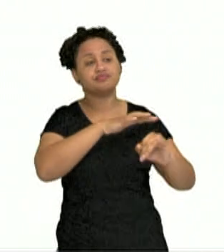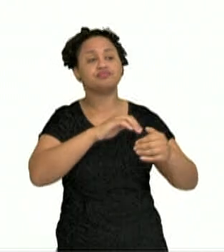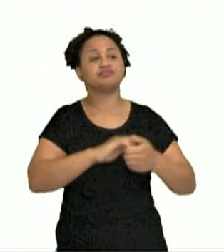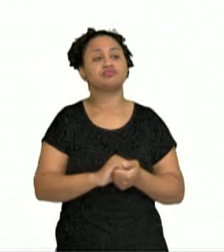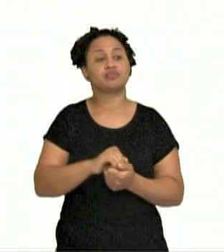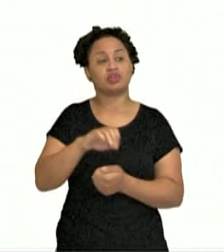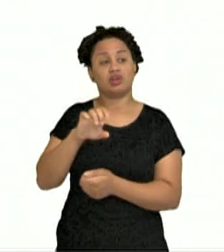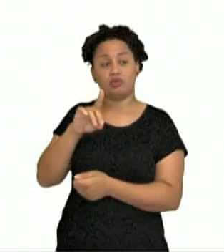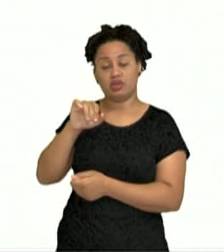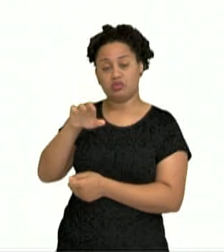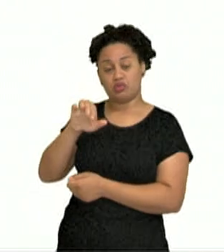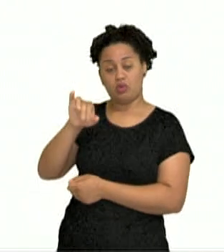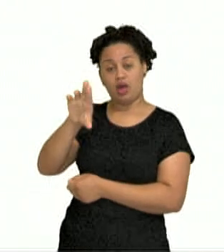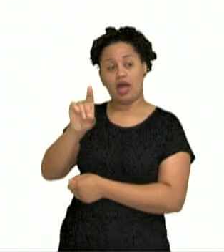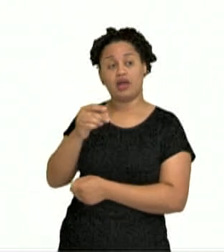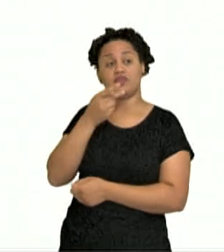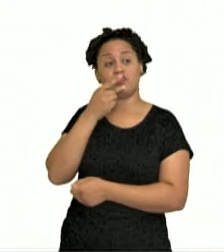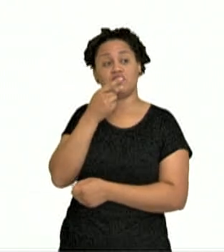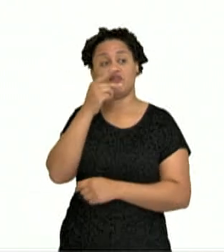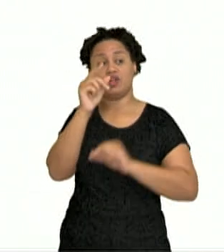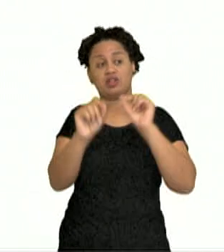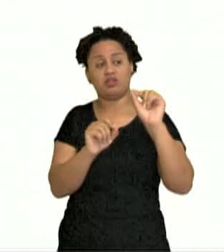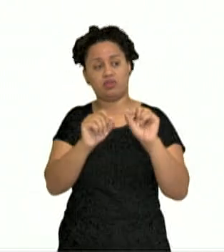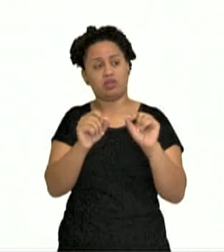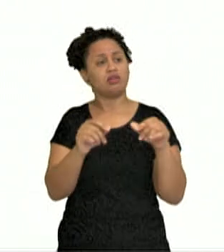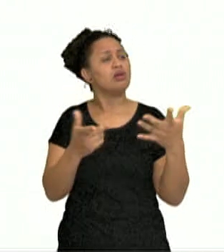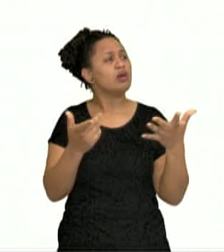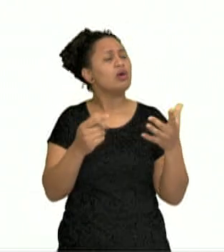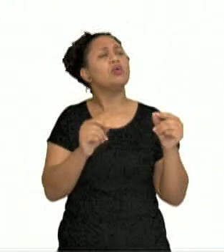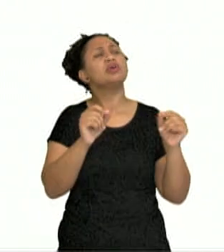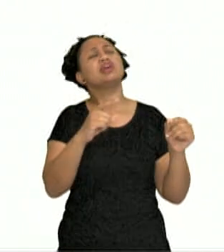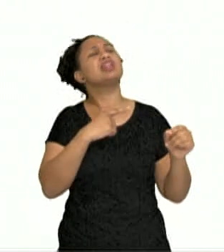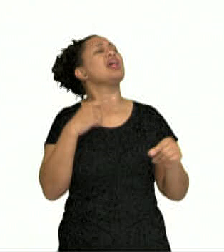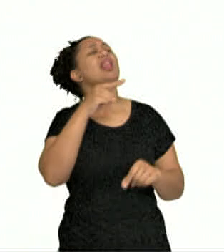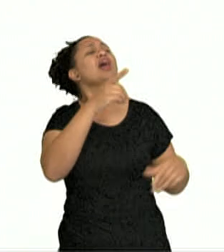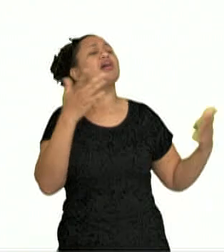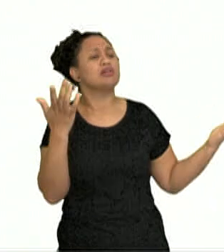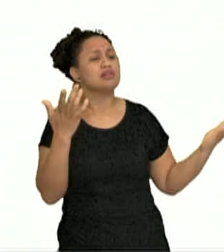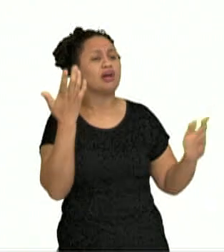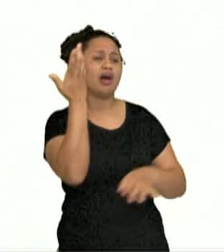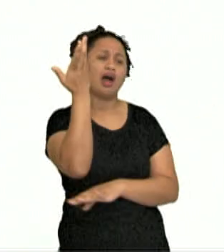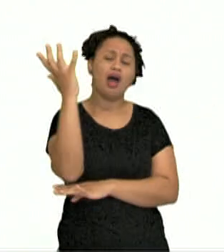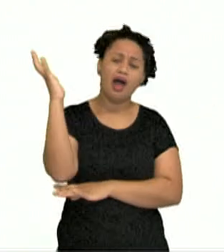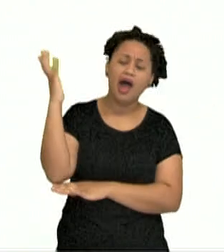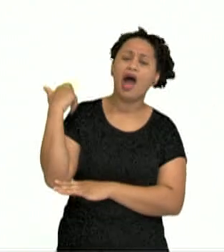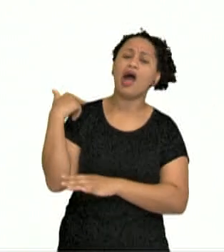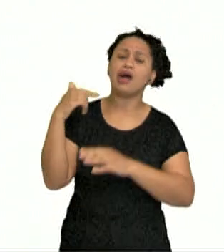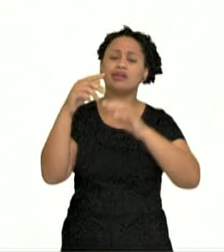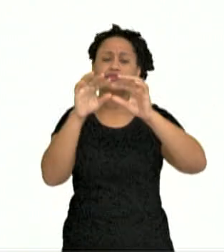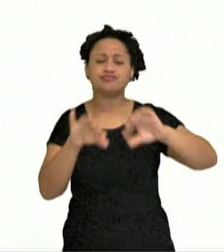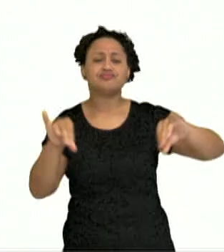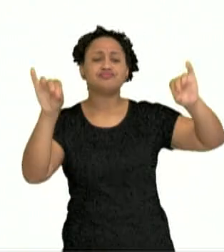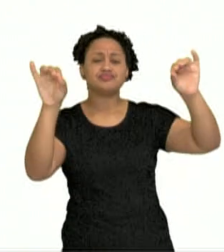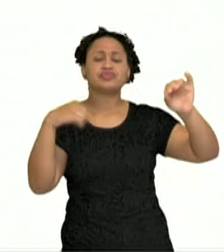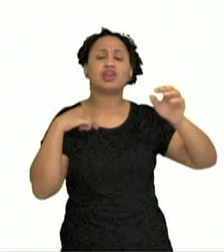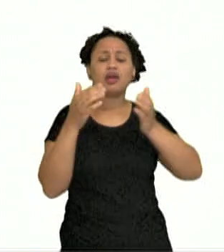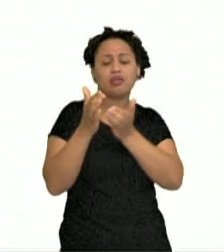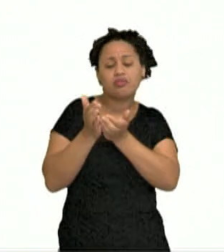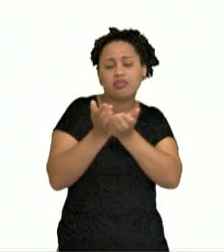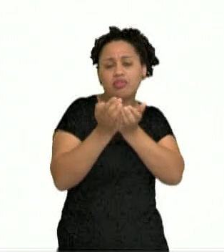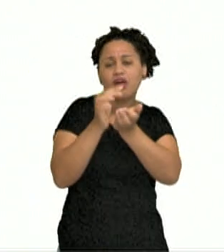mais prático, foi logo dizendo: que pode haver lá? Árvores, cipós, ninhos de